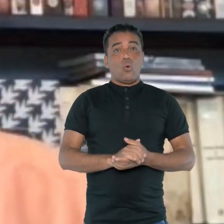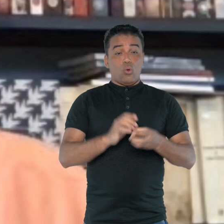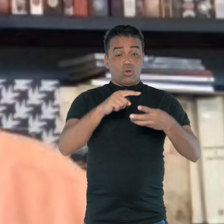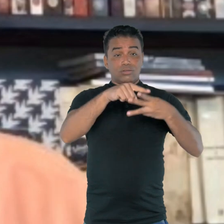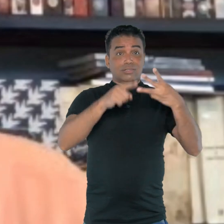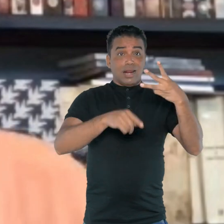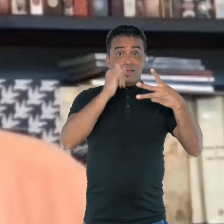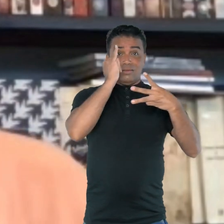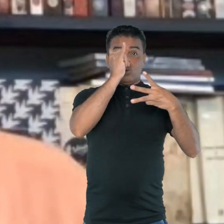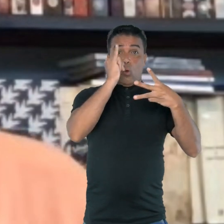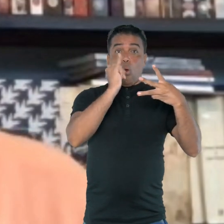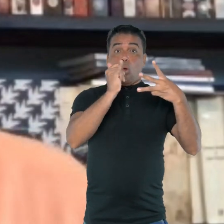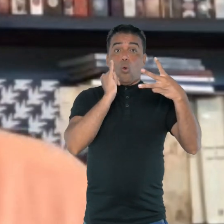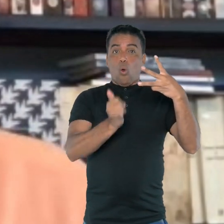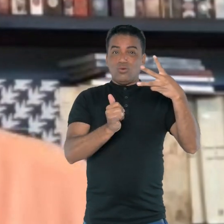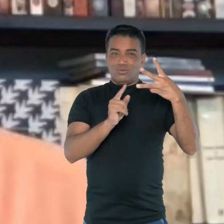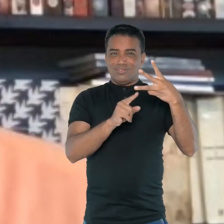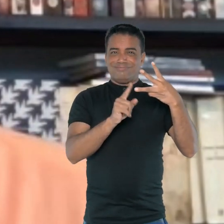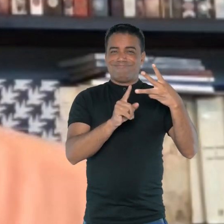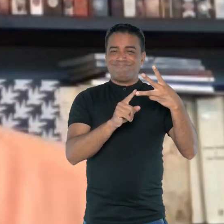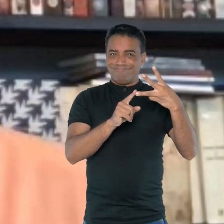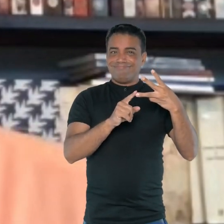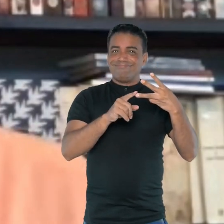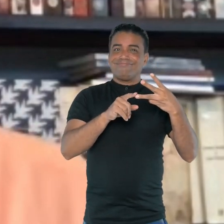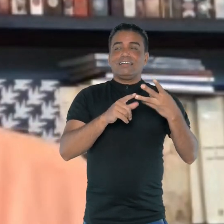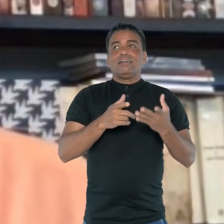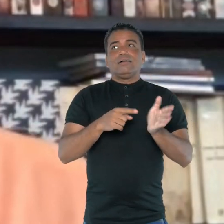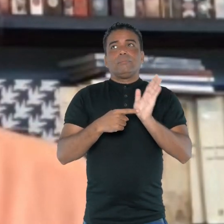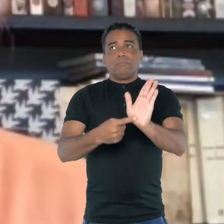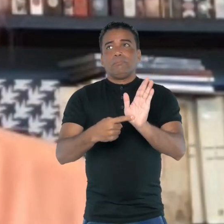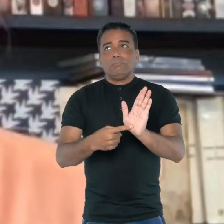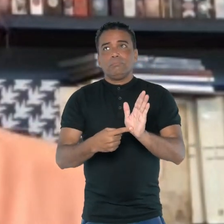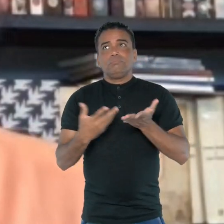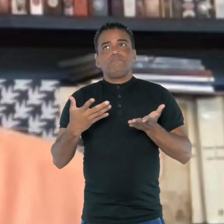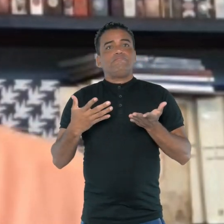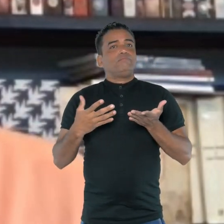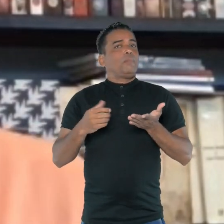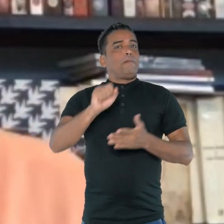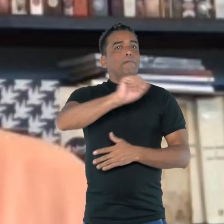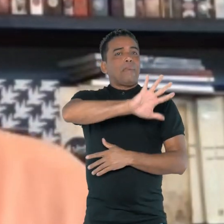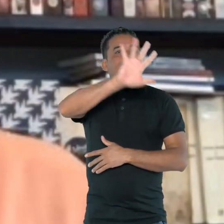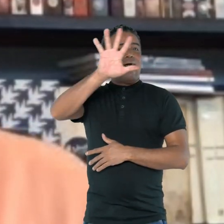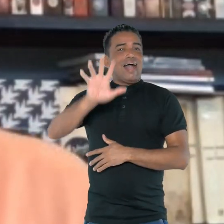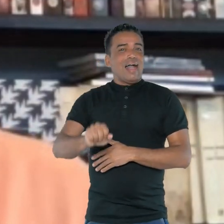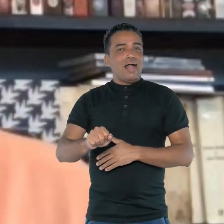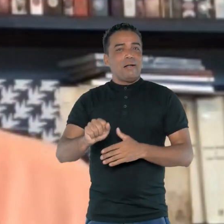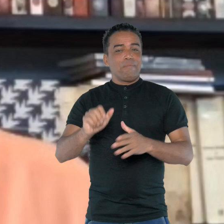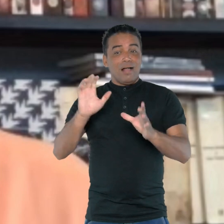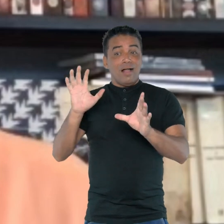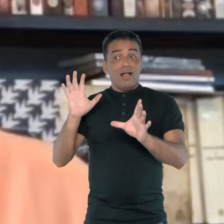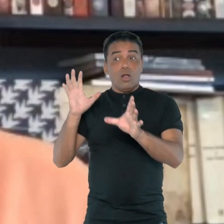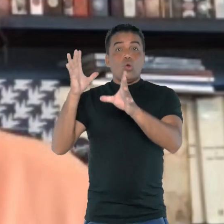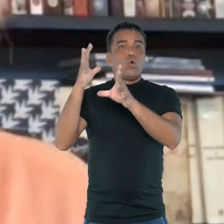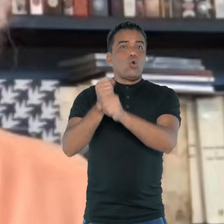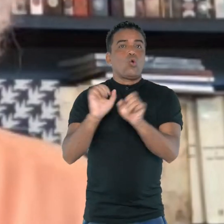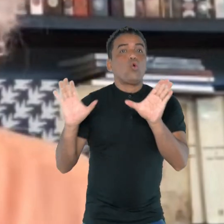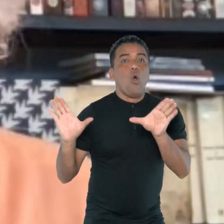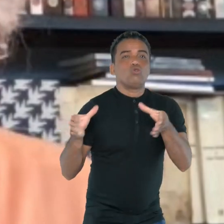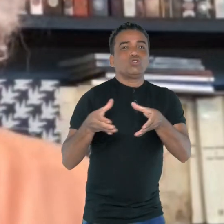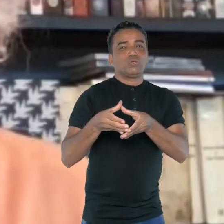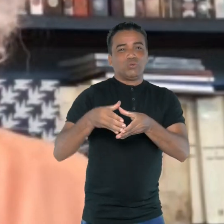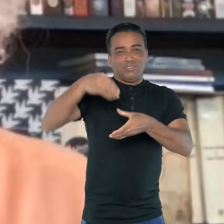certa forma, eles dão pistas e mapeiam o conjunto do livro,